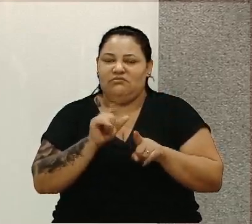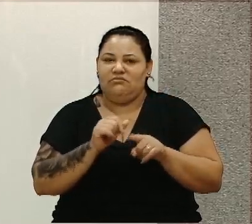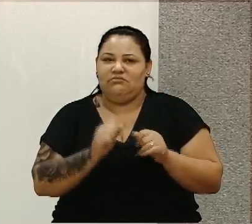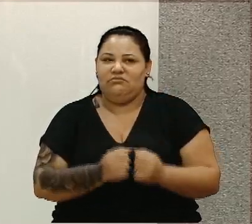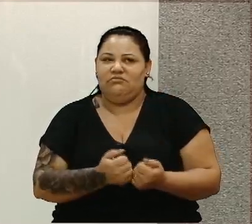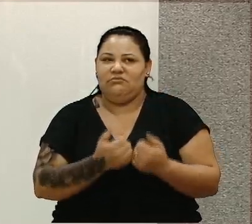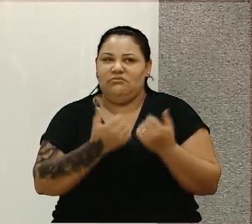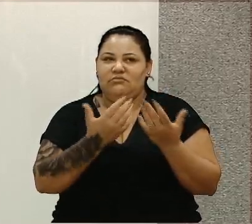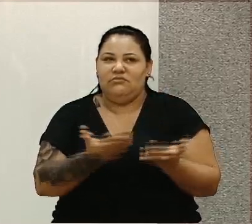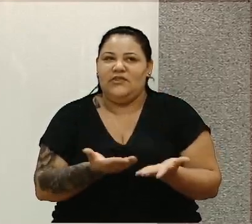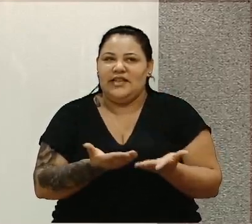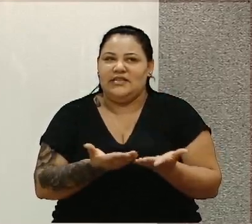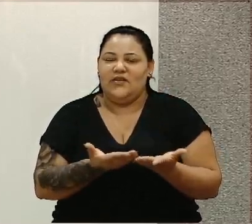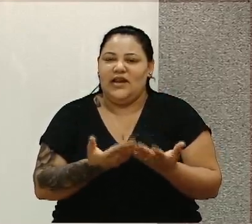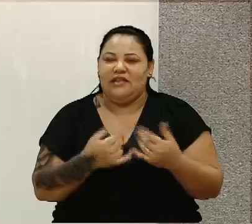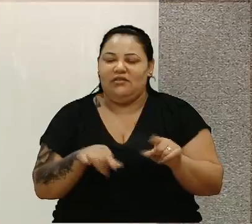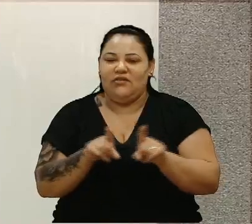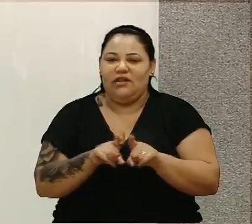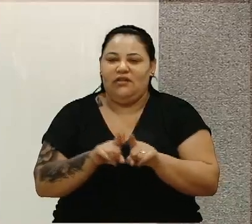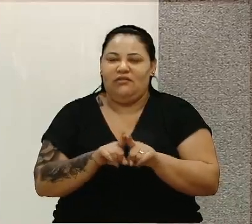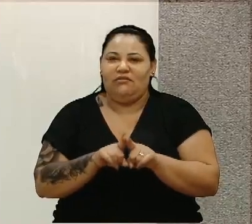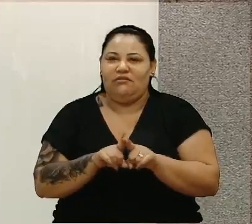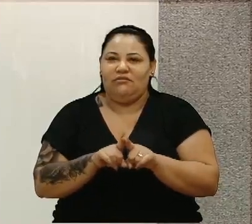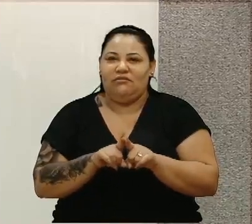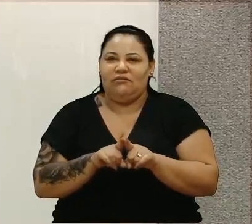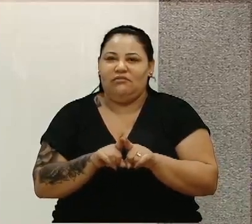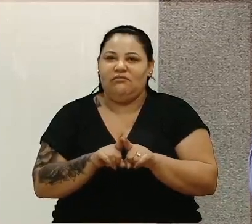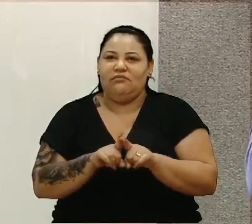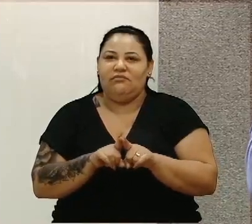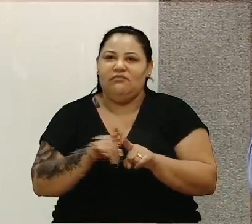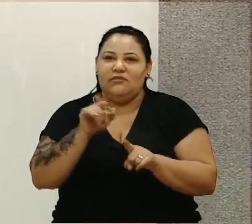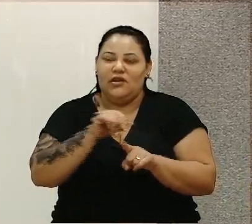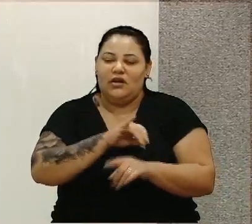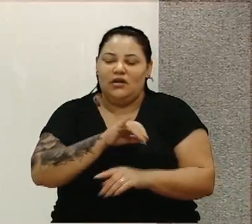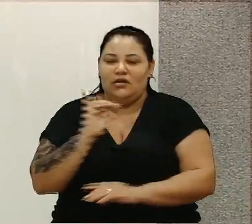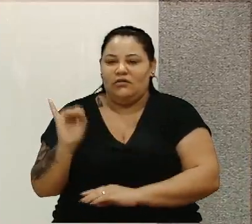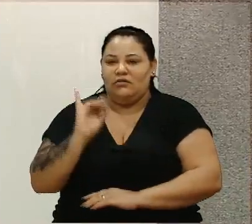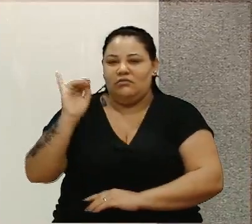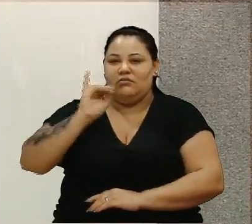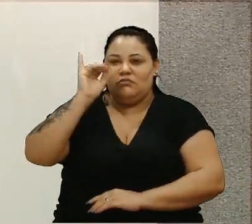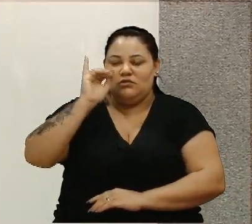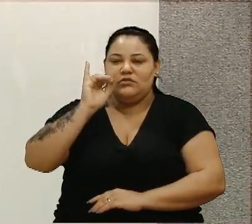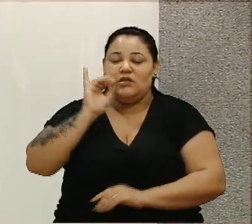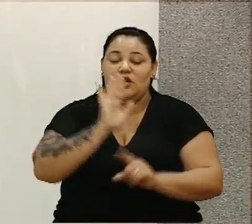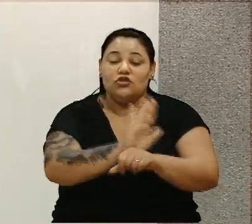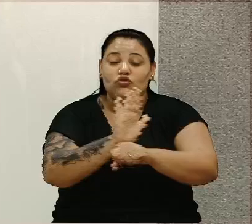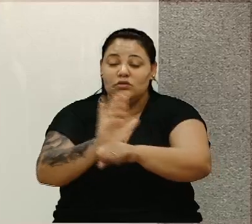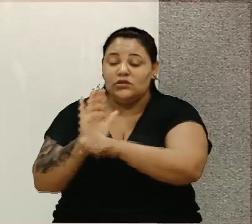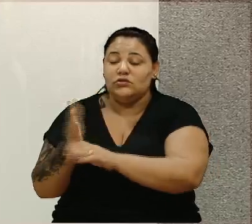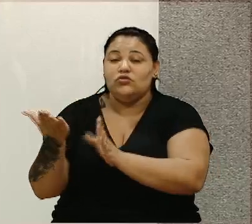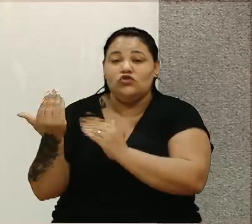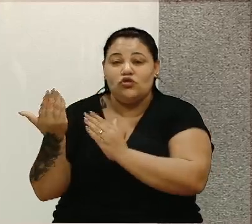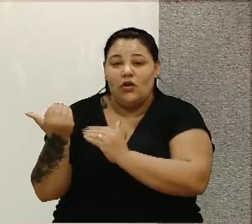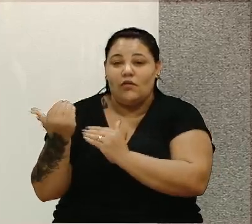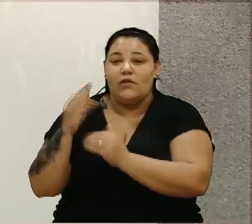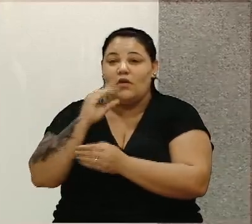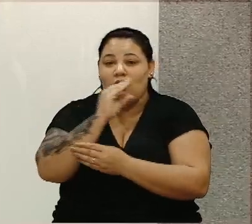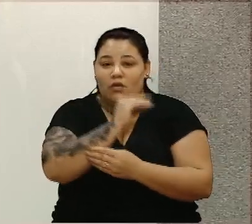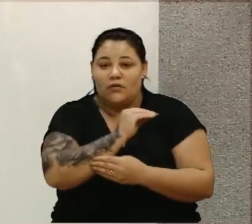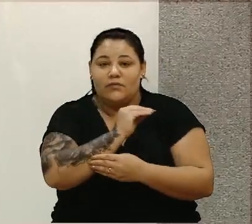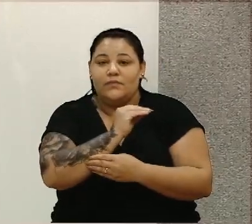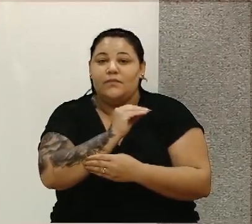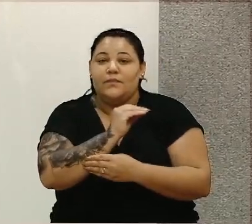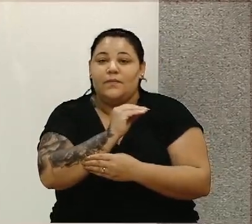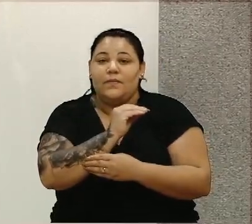muitas vezes, mas que estão aí na ponta da lança, né, auxiliando crianças, adolescentes, diariamente, através da assistência